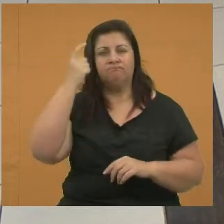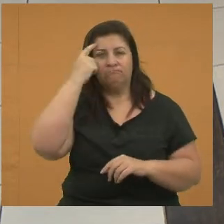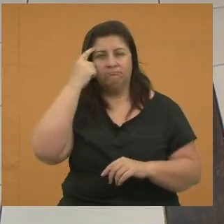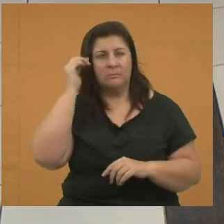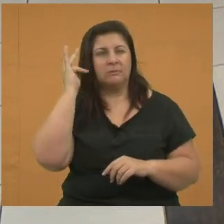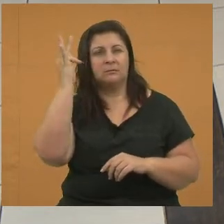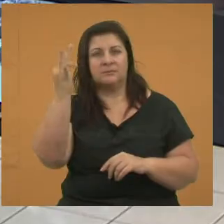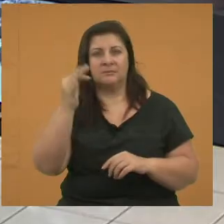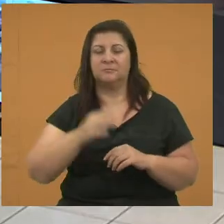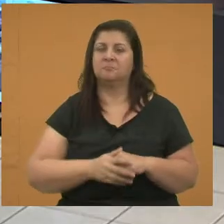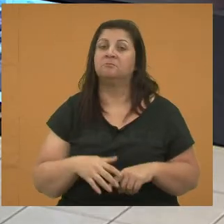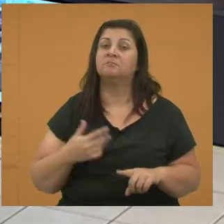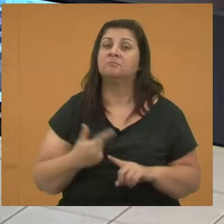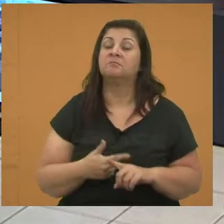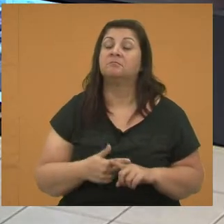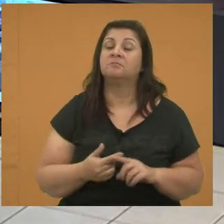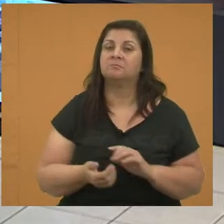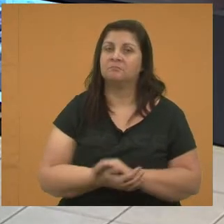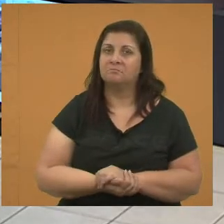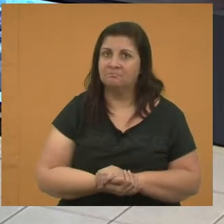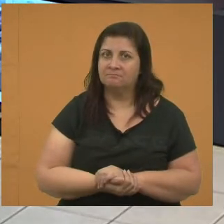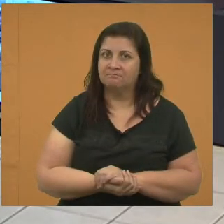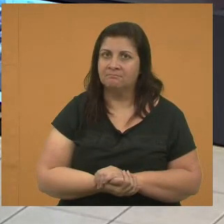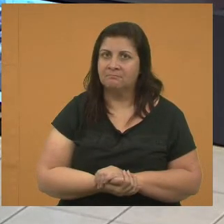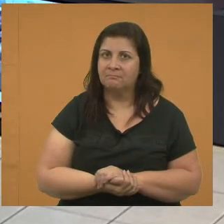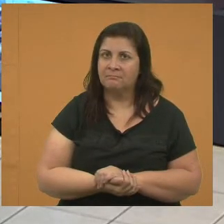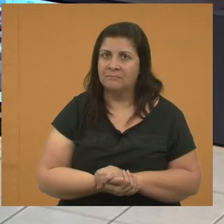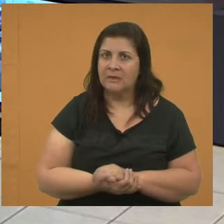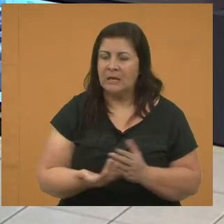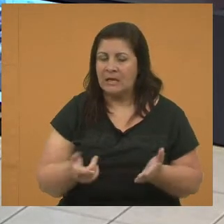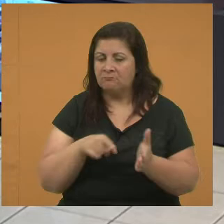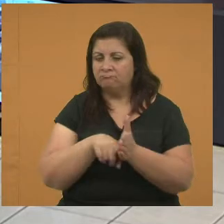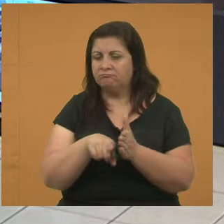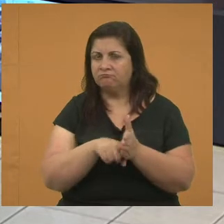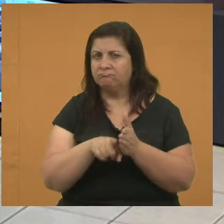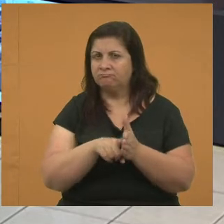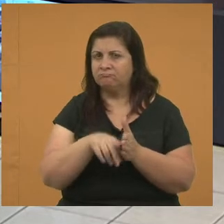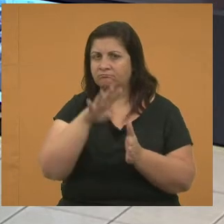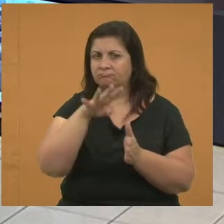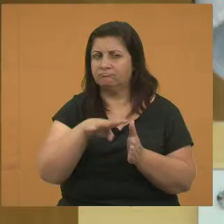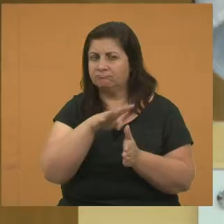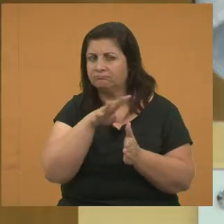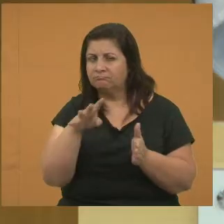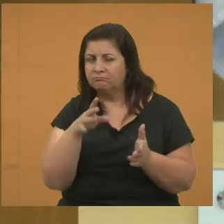no comércio, por quê? Segundo a estatística, de cada